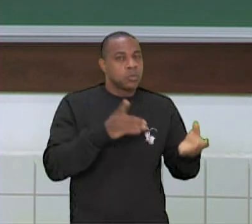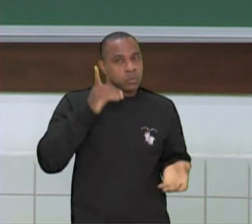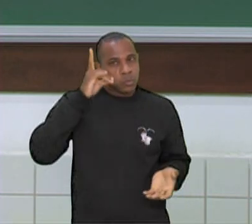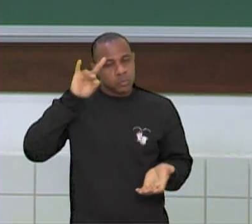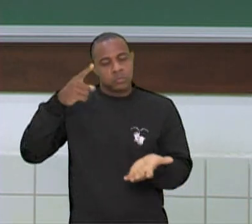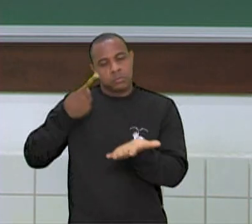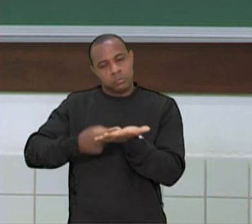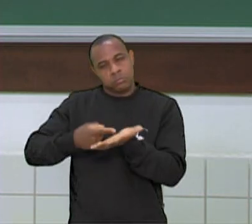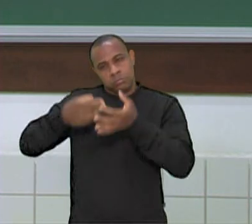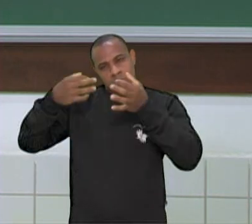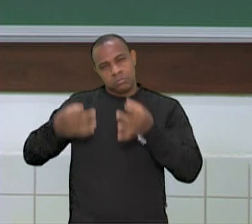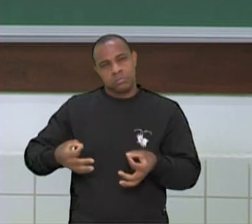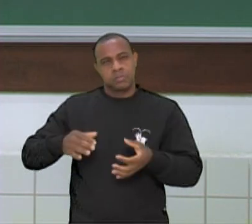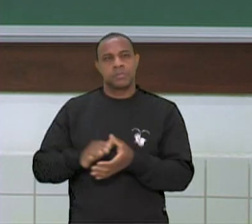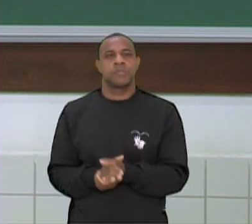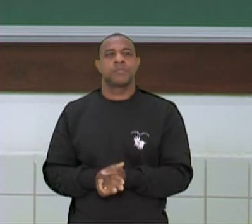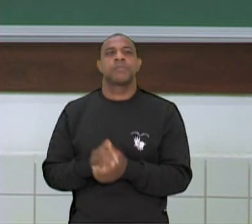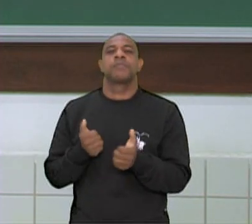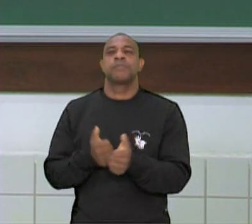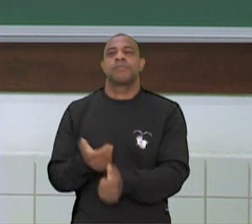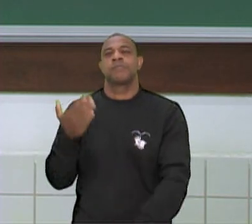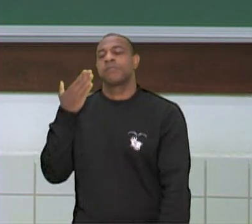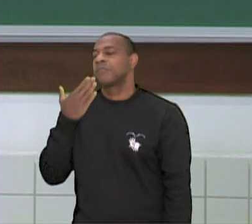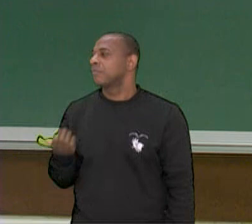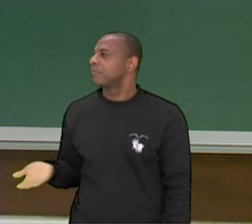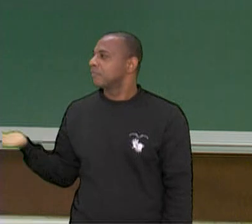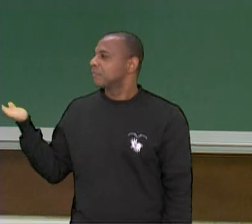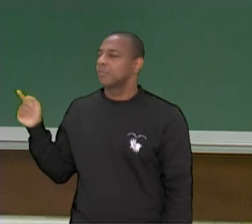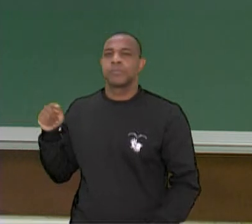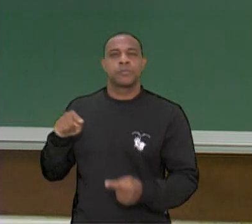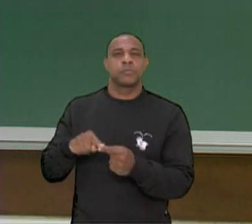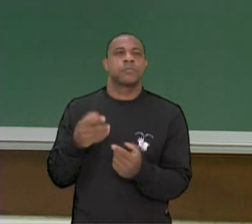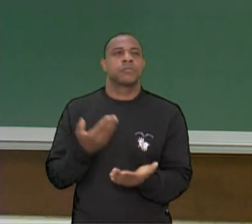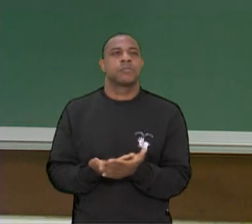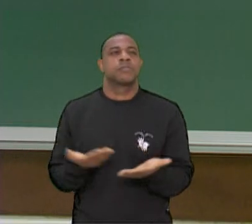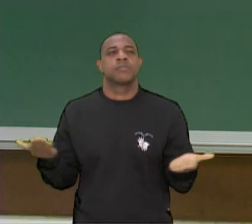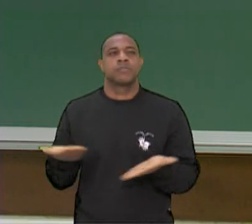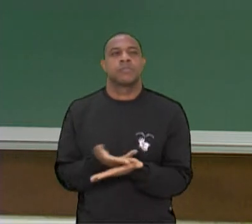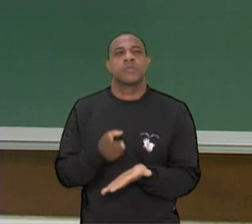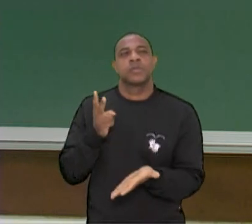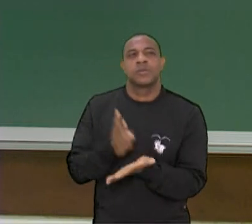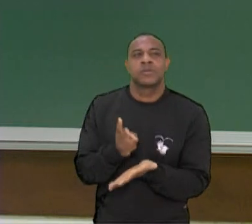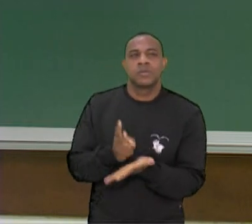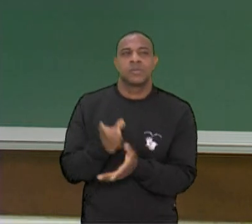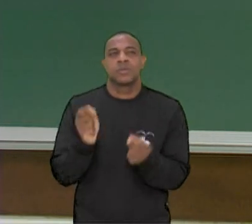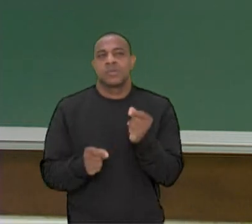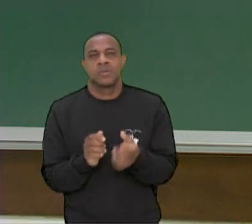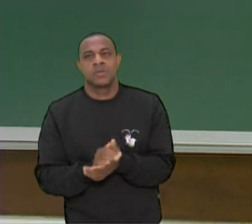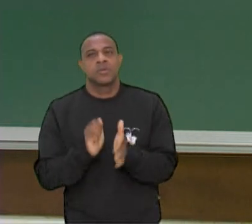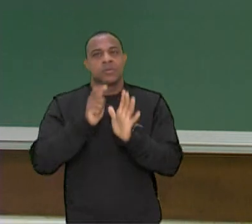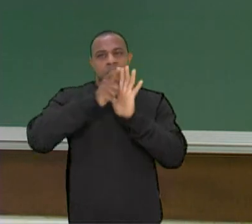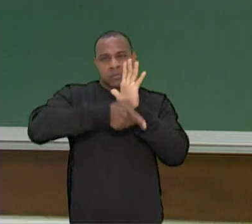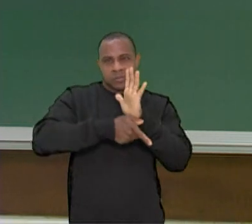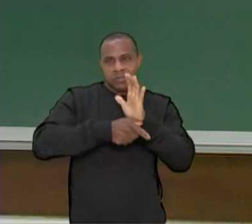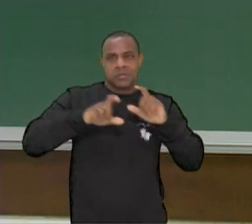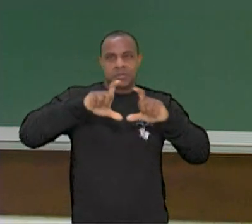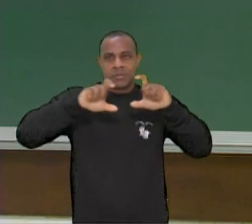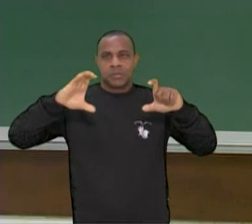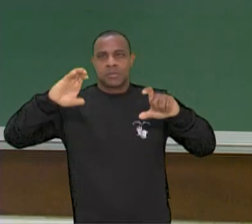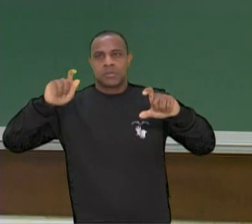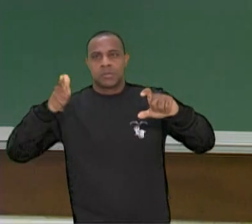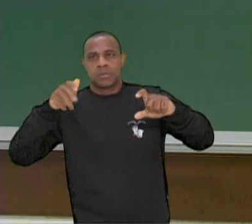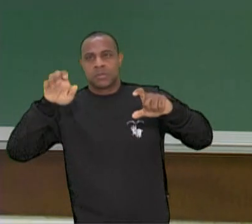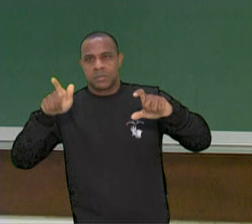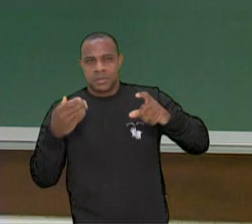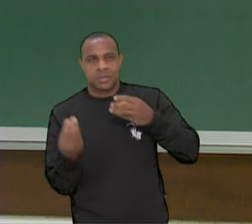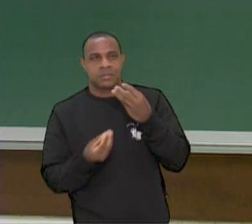combinado. Vamos seguindo, você já sabe, objetivos da aula. Continuar ali familiarizando-se um pouquinho com o gênero charge, reconhecer um